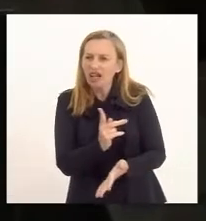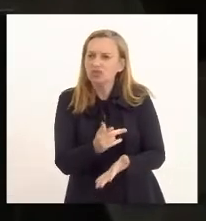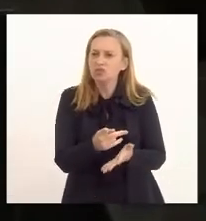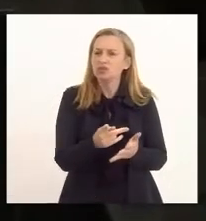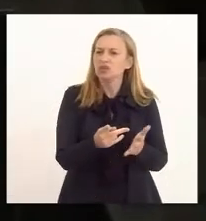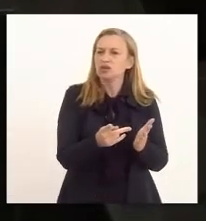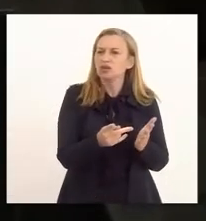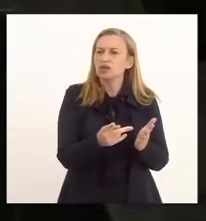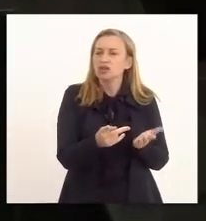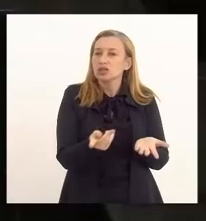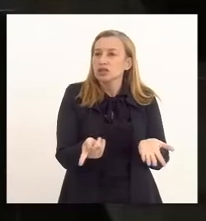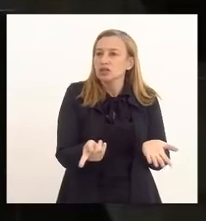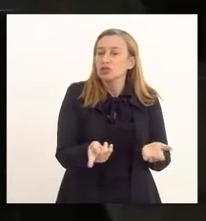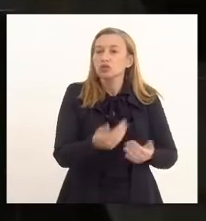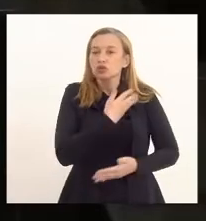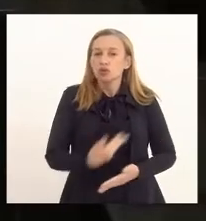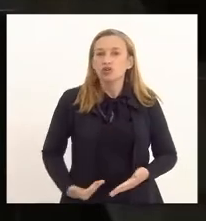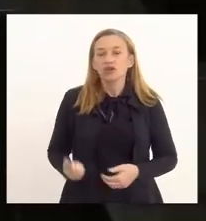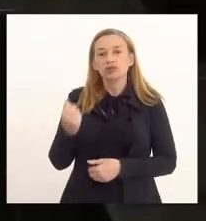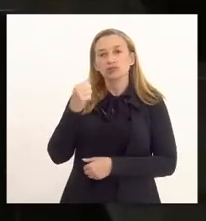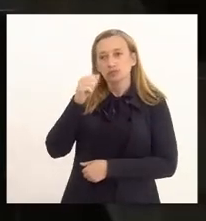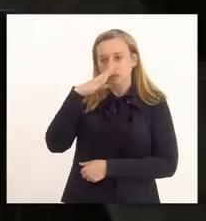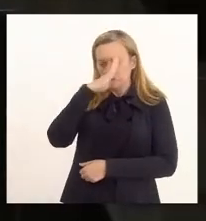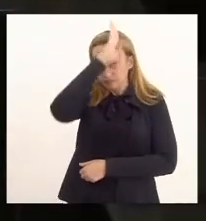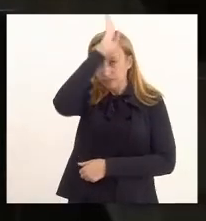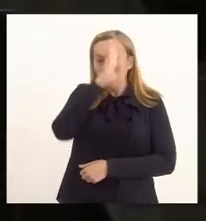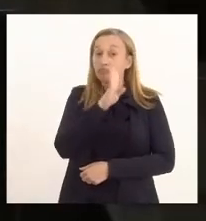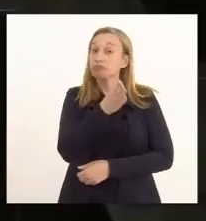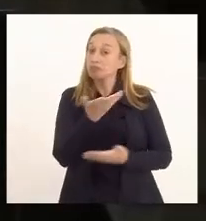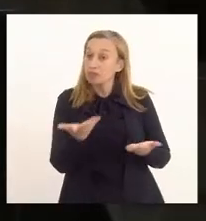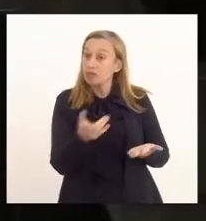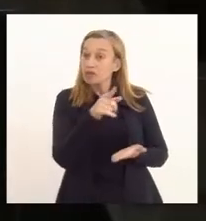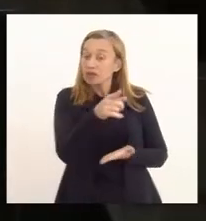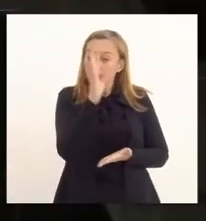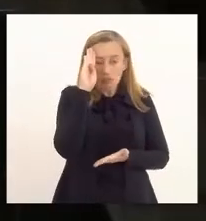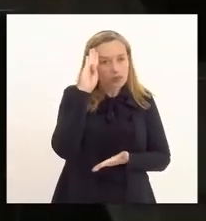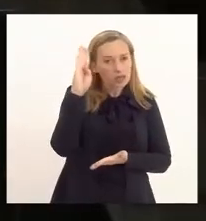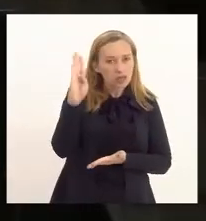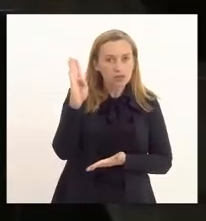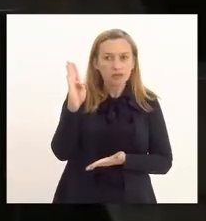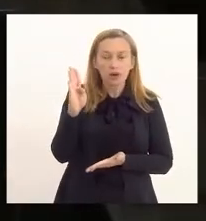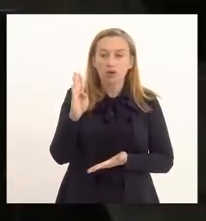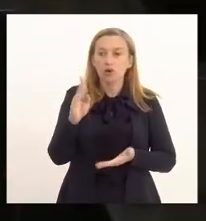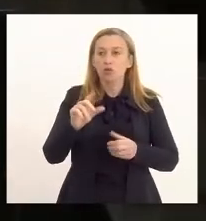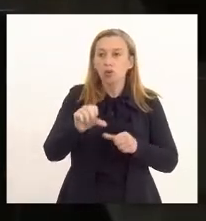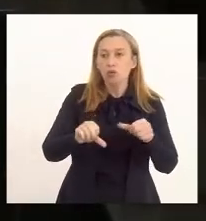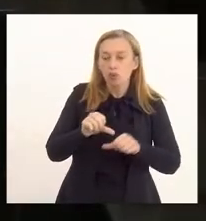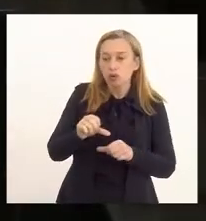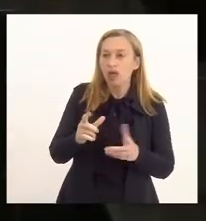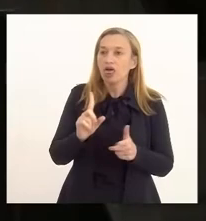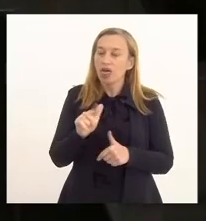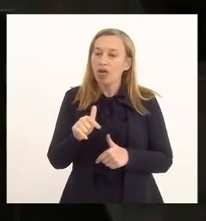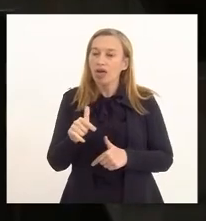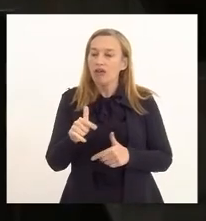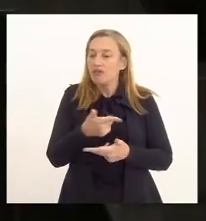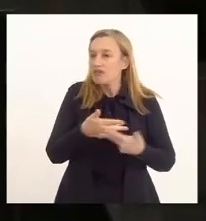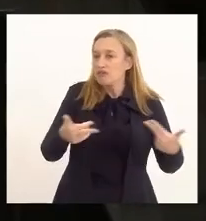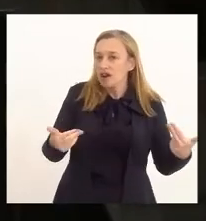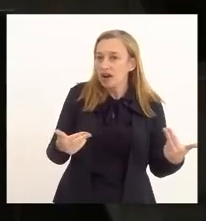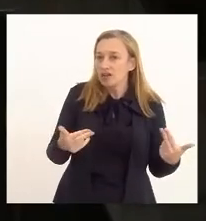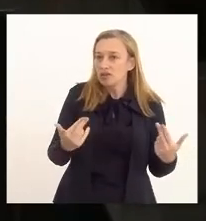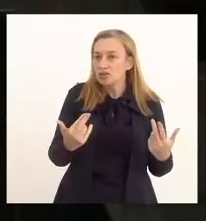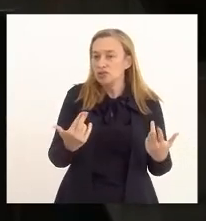irresponsáveis, corruptas do governo Jair Bolsonaro, talvez esta seja a sua principal contradição. É um primor de contradição, deputada Tia